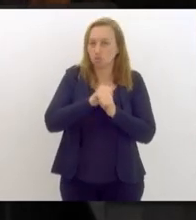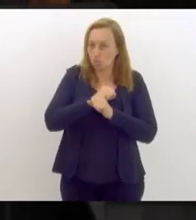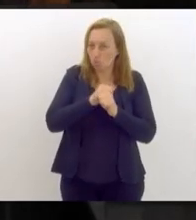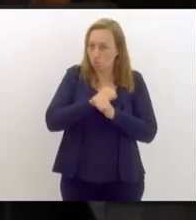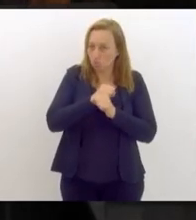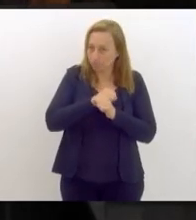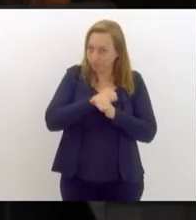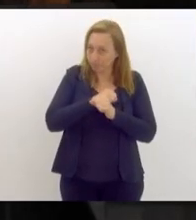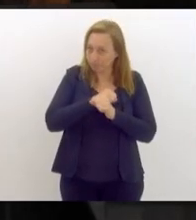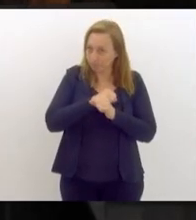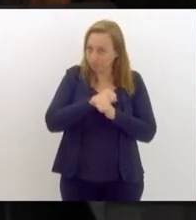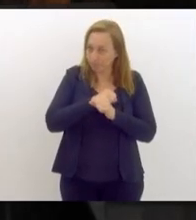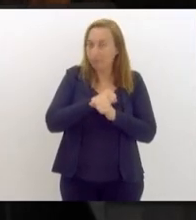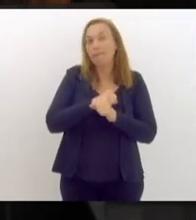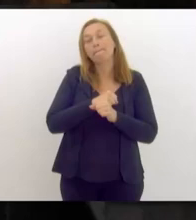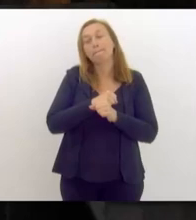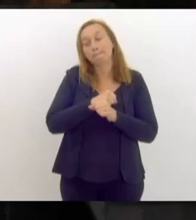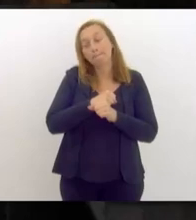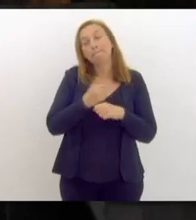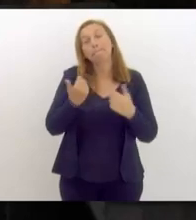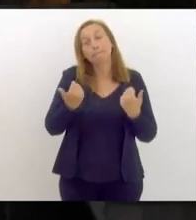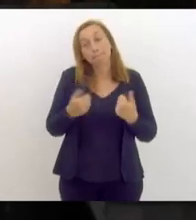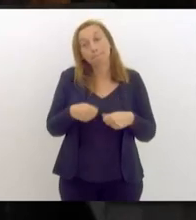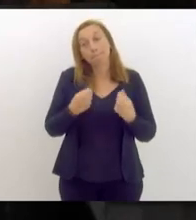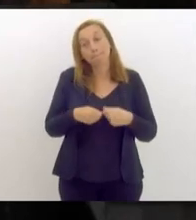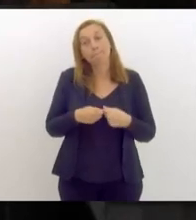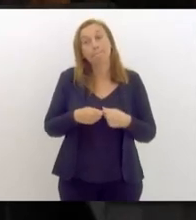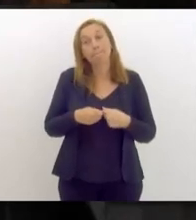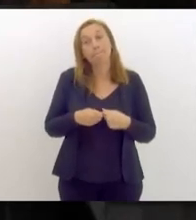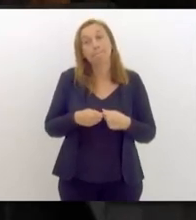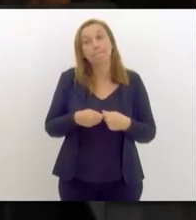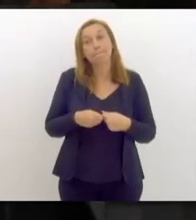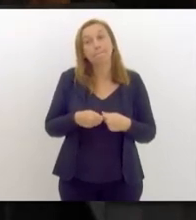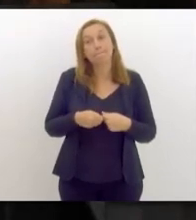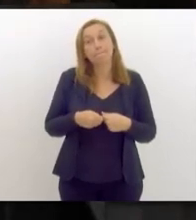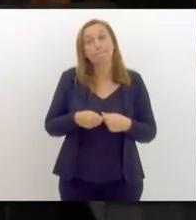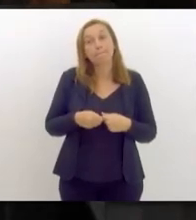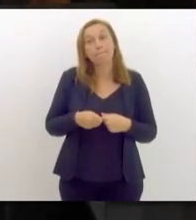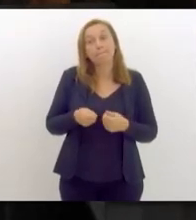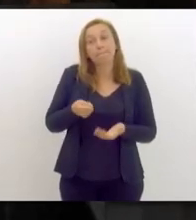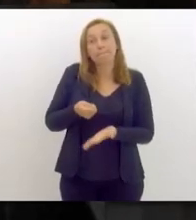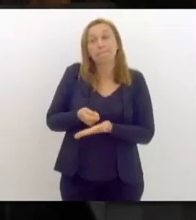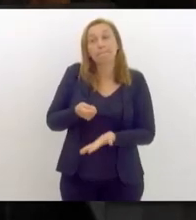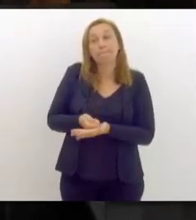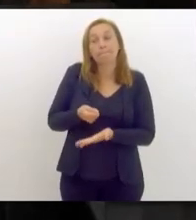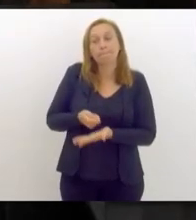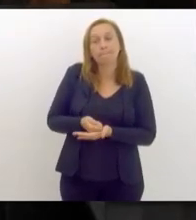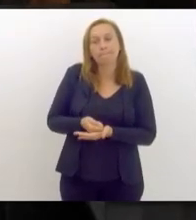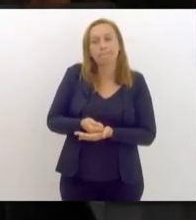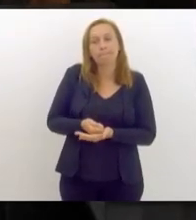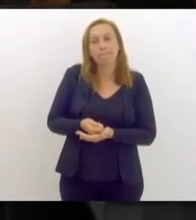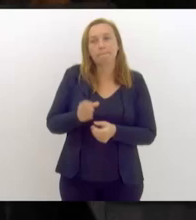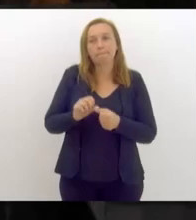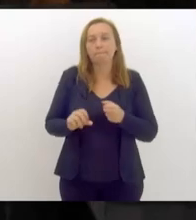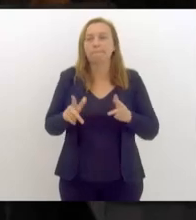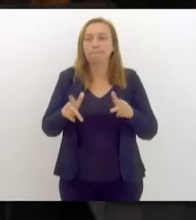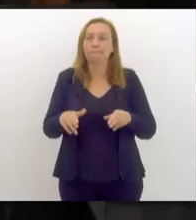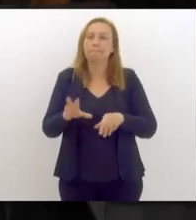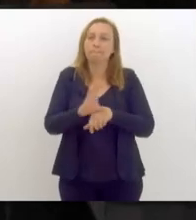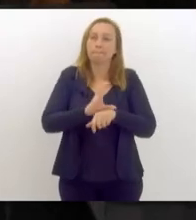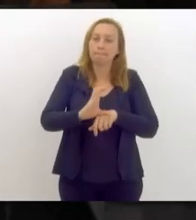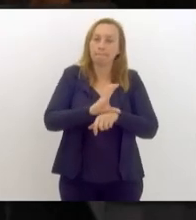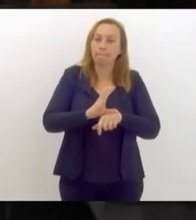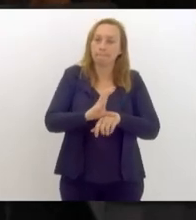dias de todos os anos nós temos que fazer o que a constituição nos determinou